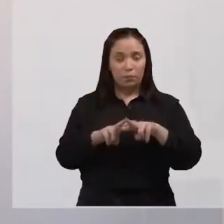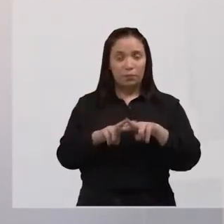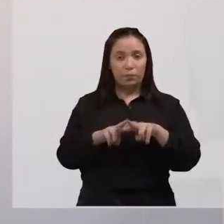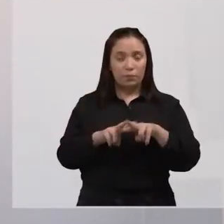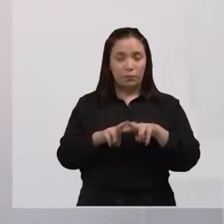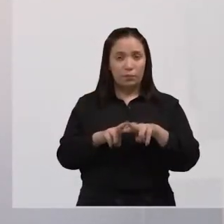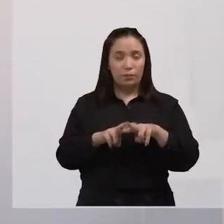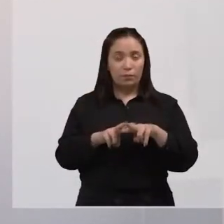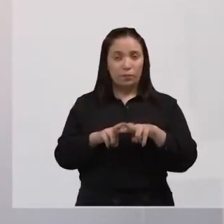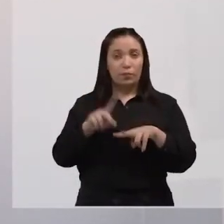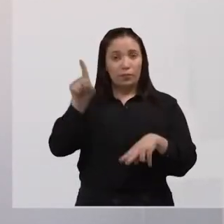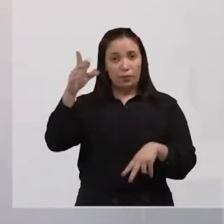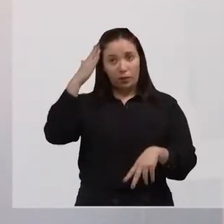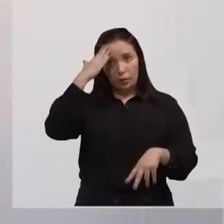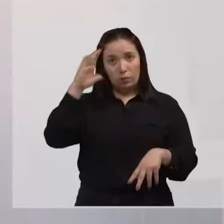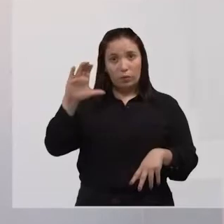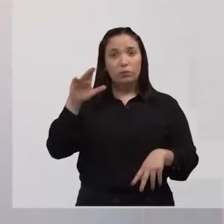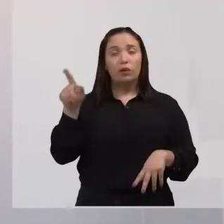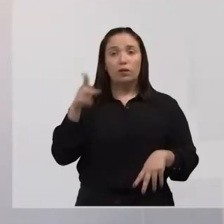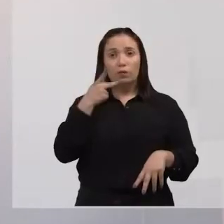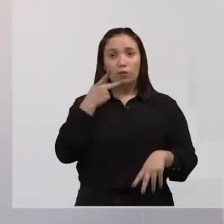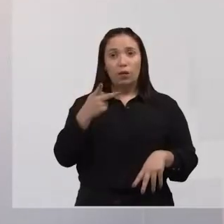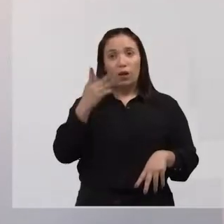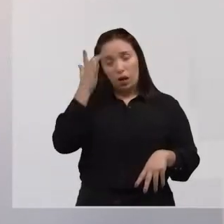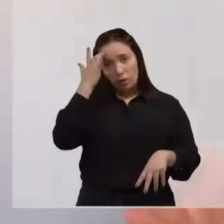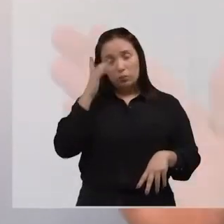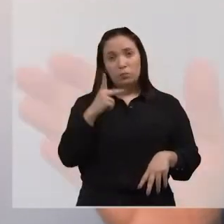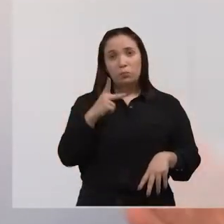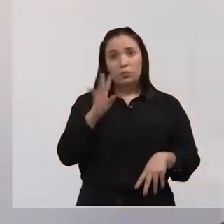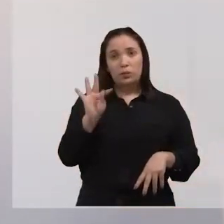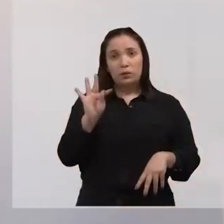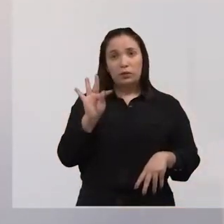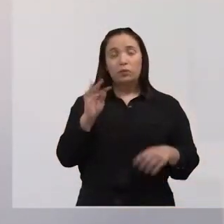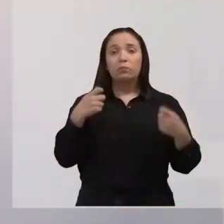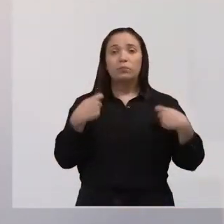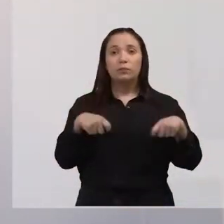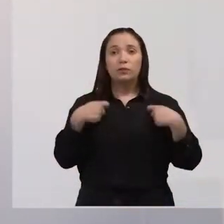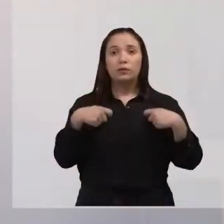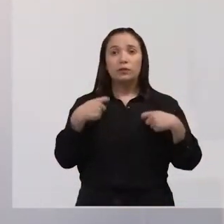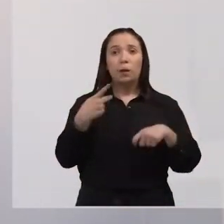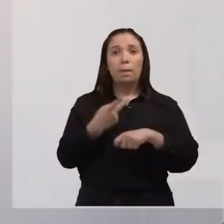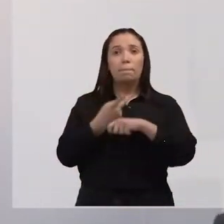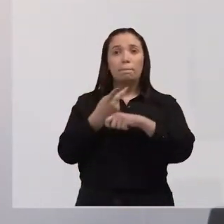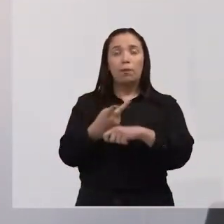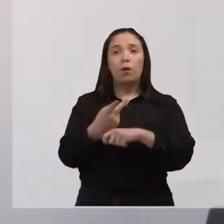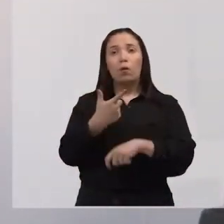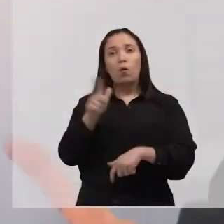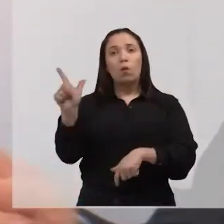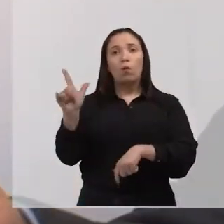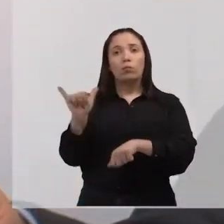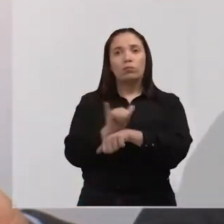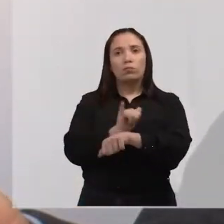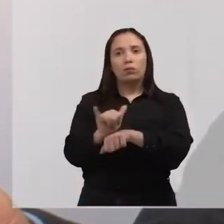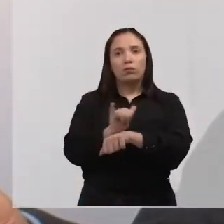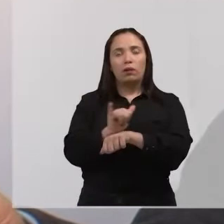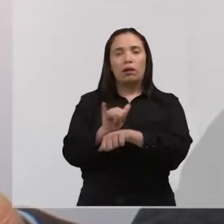da carceragem de Curitiba, disse: eu acho que o PT precisa procurar o seu caminho independente de mim.